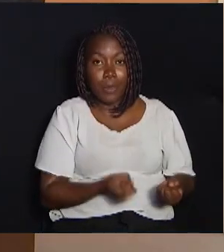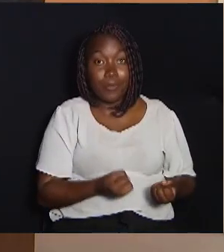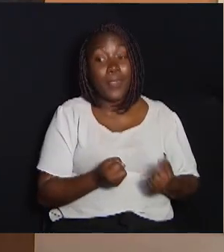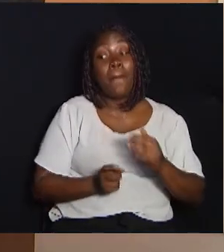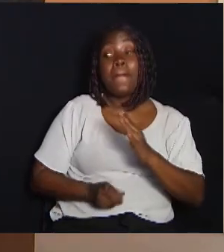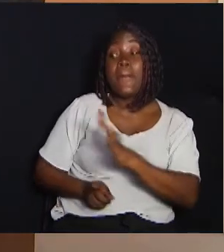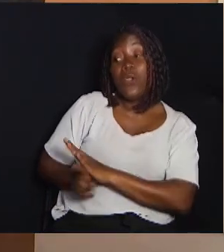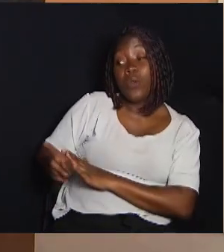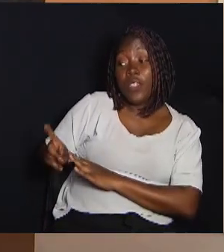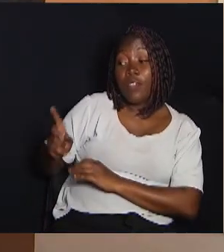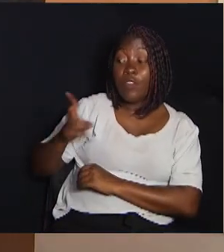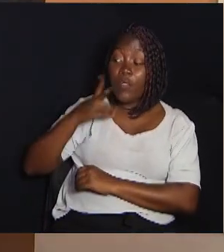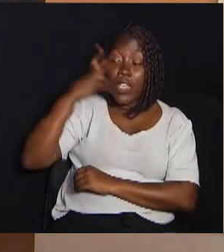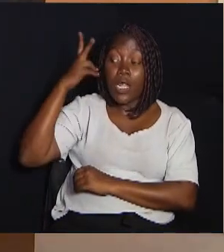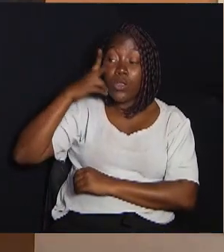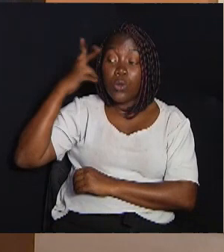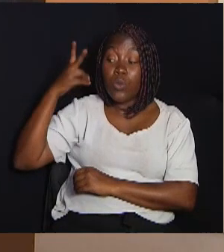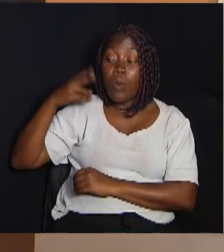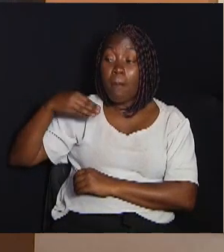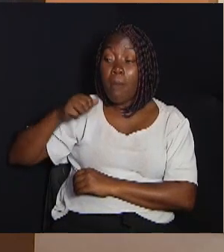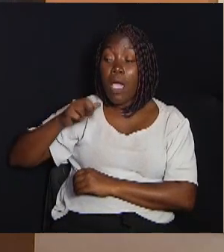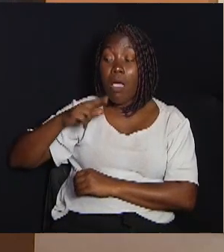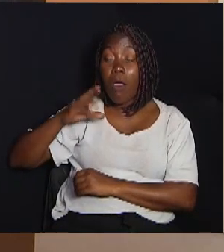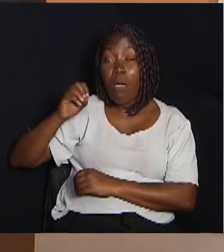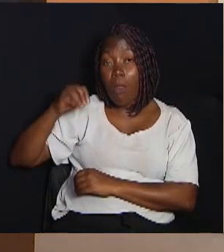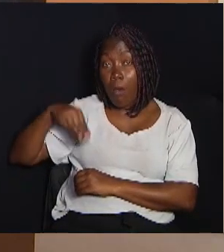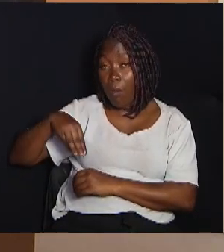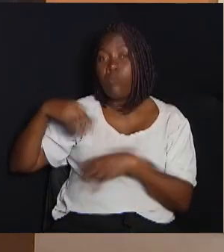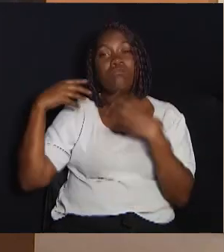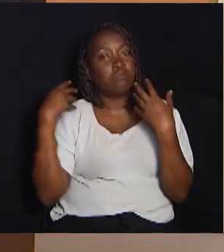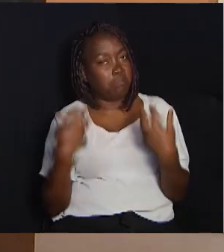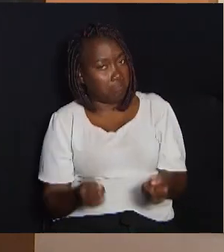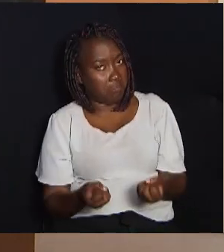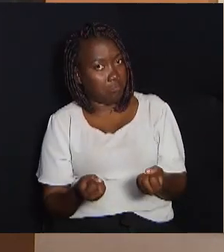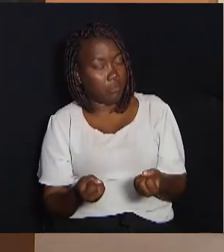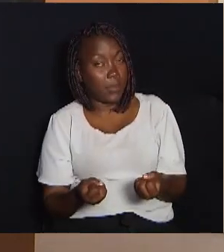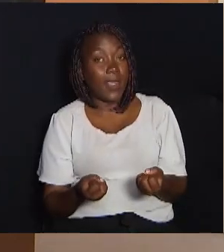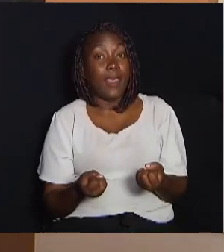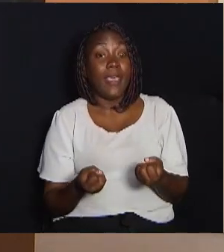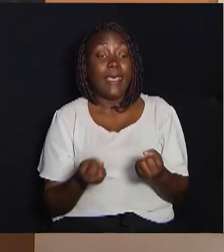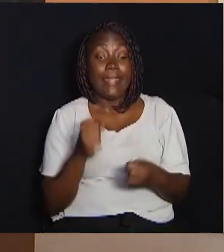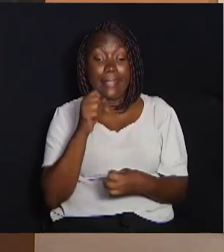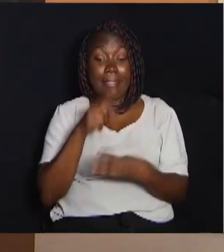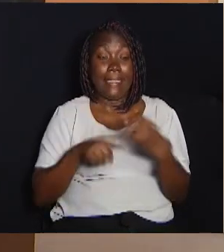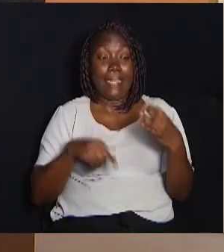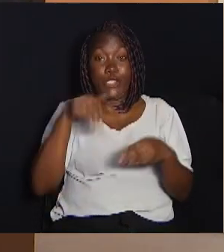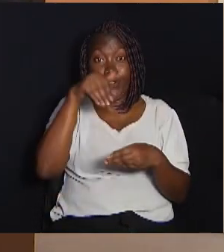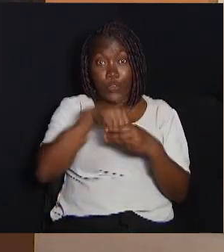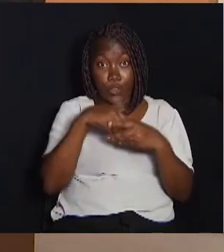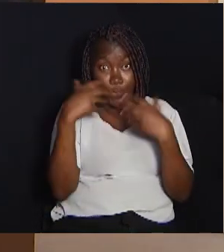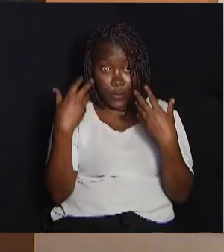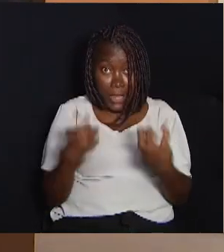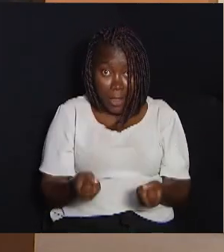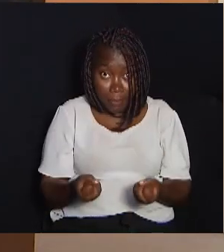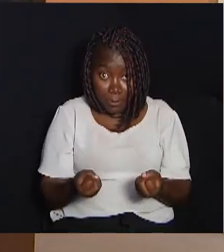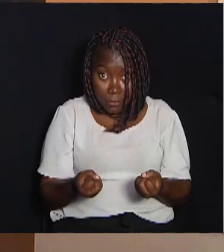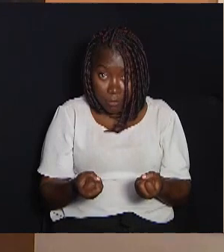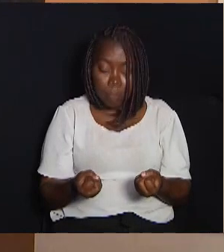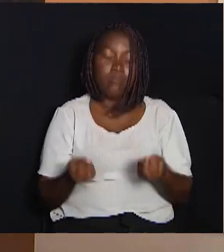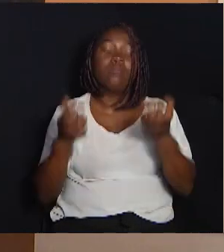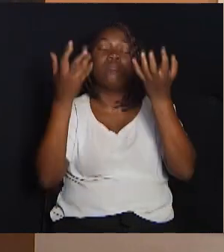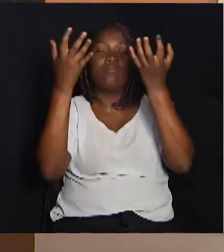favorável pergunta ao Vereador marron Cunha voto favorável com três votos favoráveis